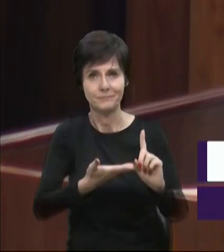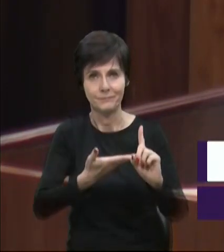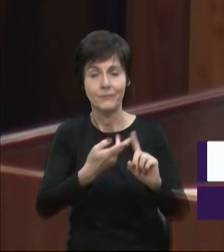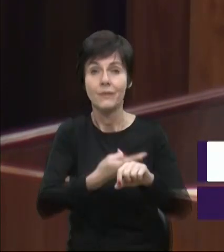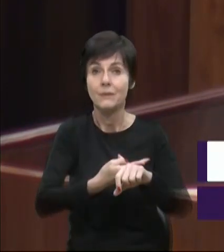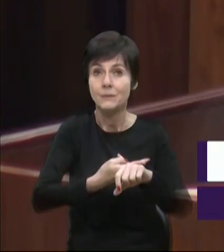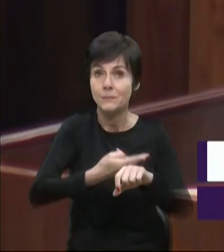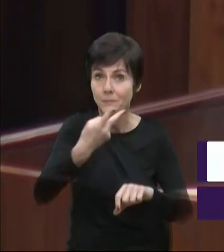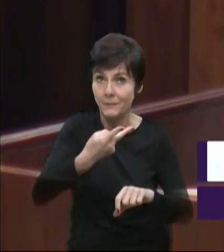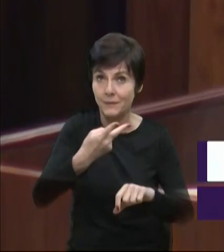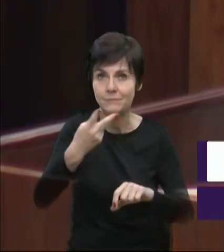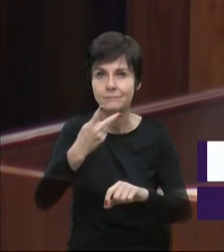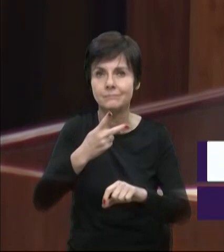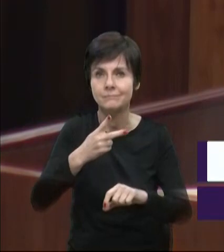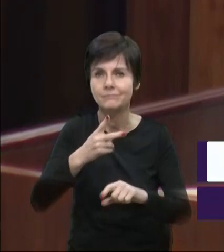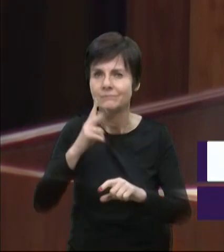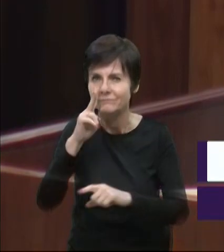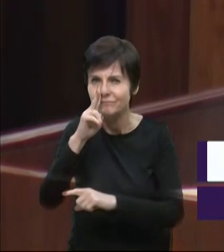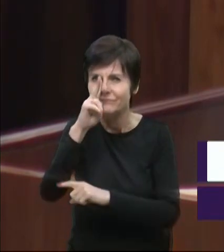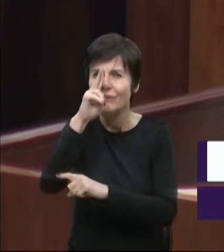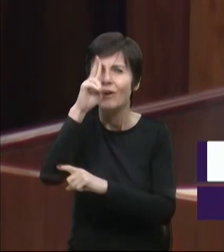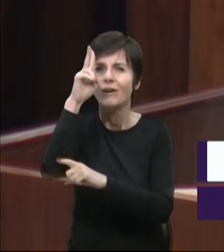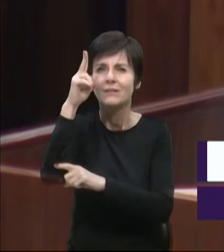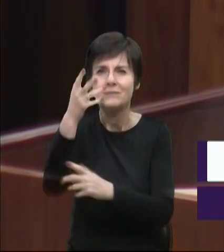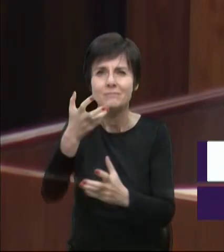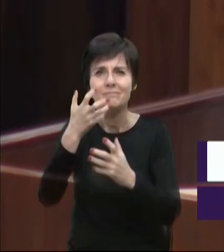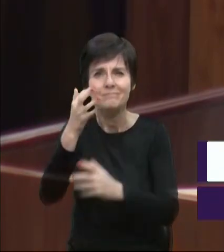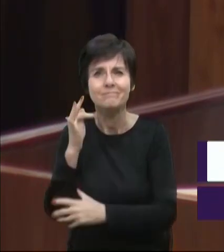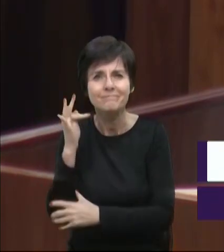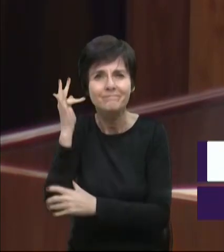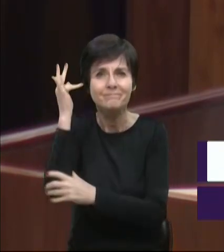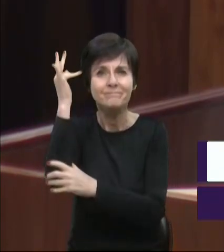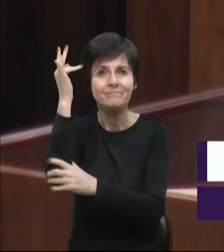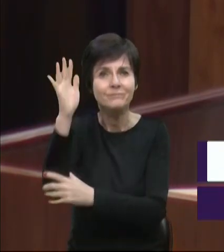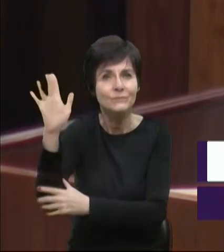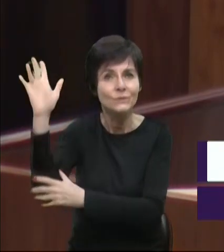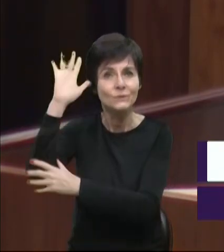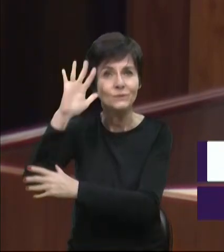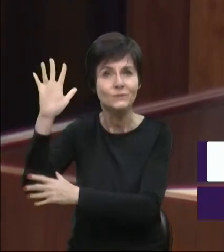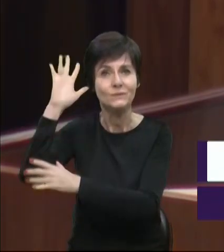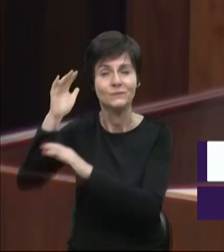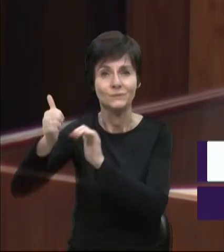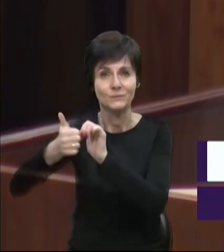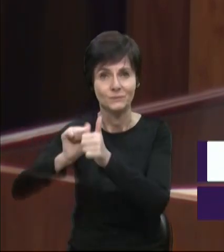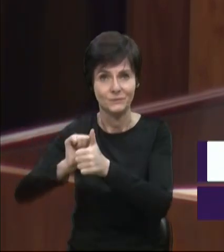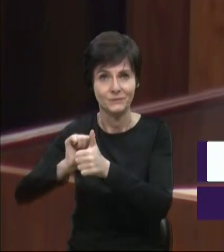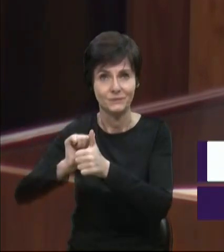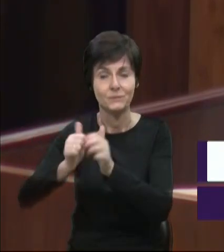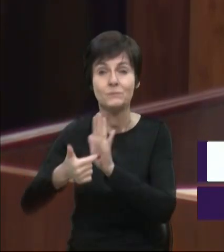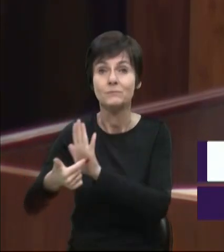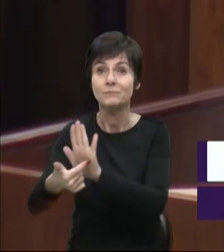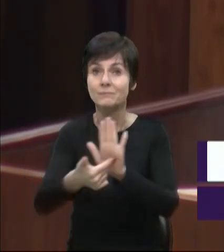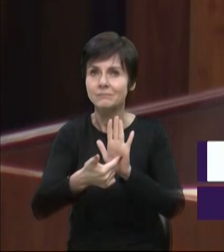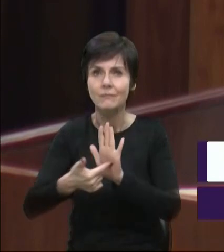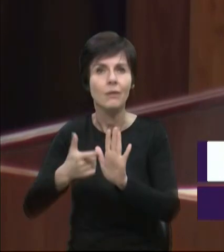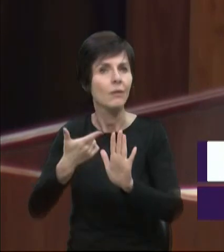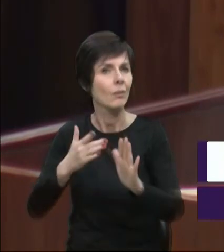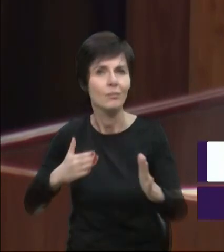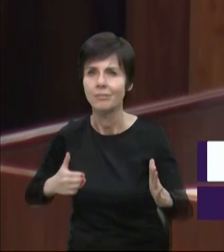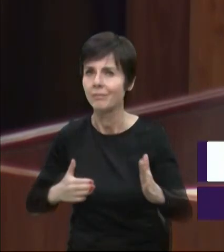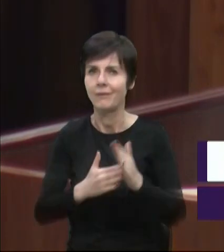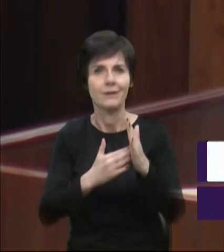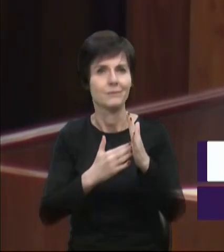seja uma fonte ainda mais forte de inspiração para jovens e sonhadoras atletas, mostrando a elas que não há limites para o que